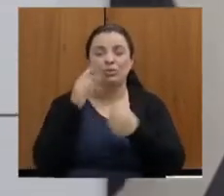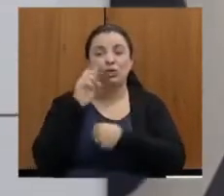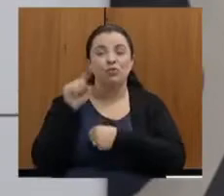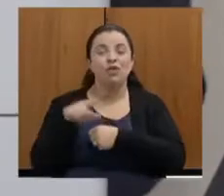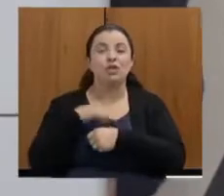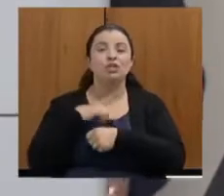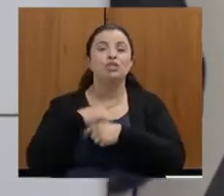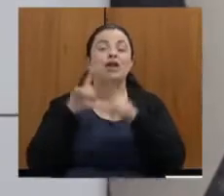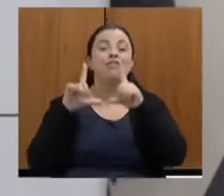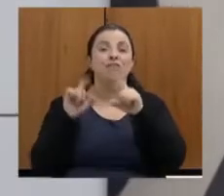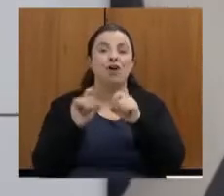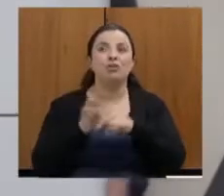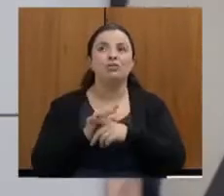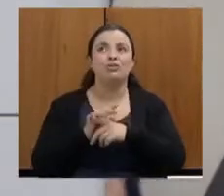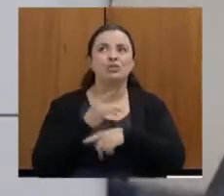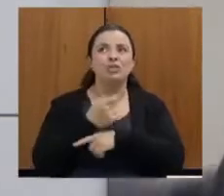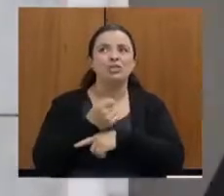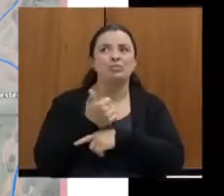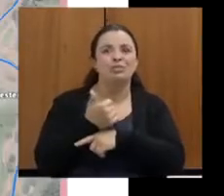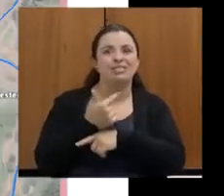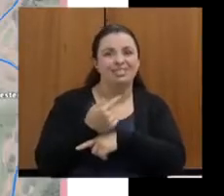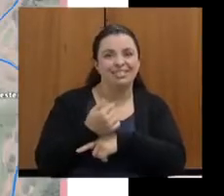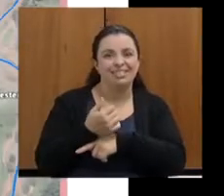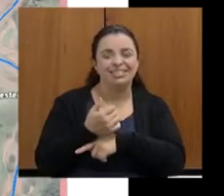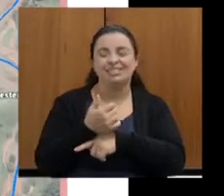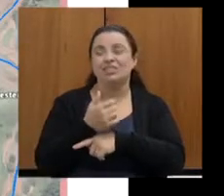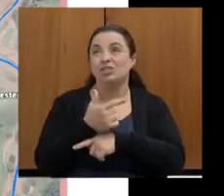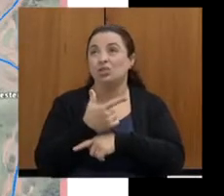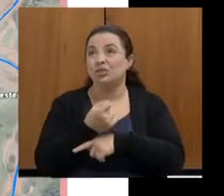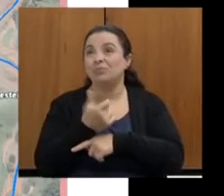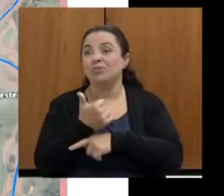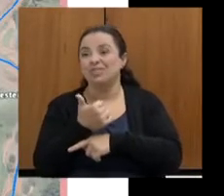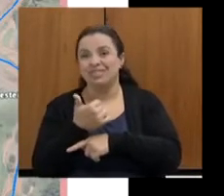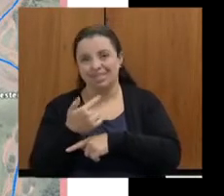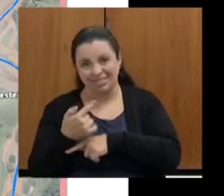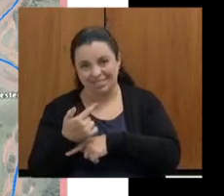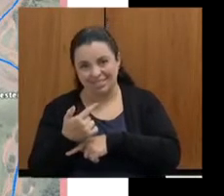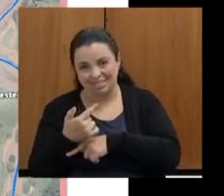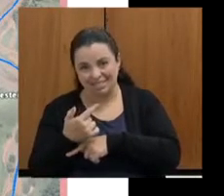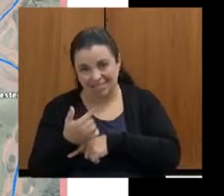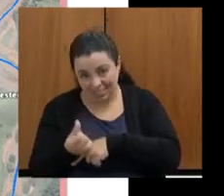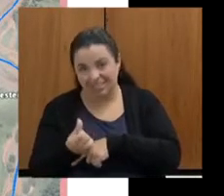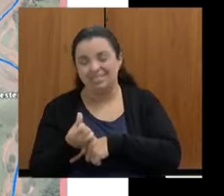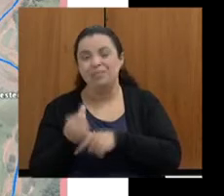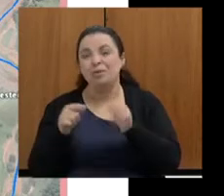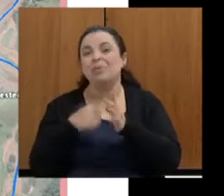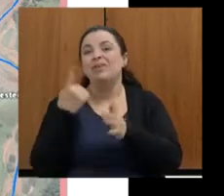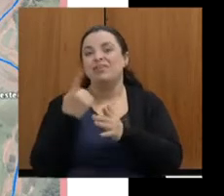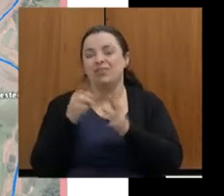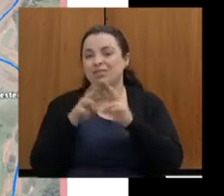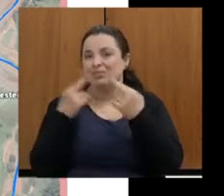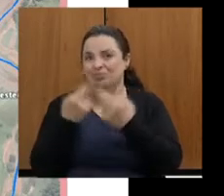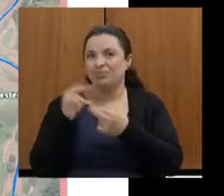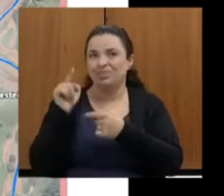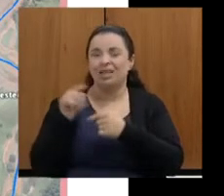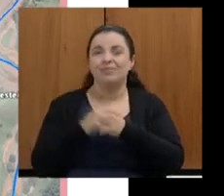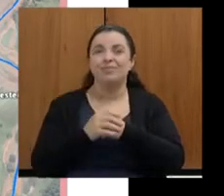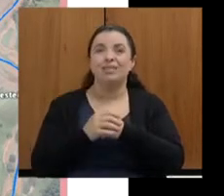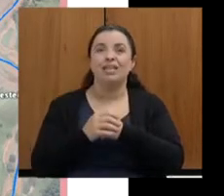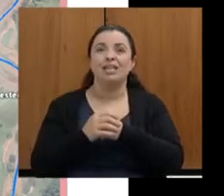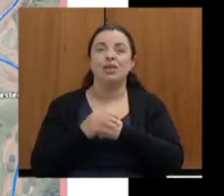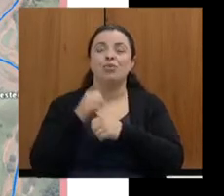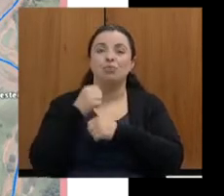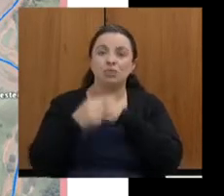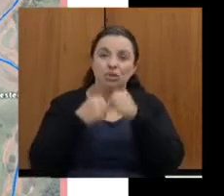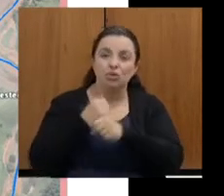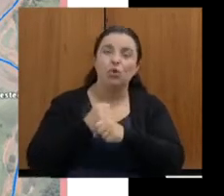desde a primeira vez que a gente se reuniu né no território e Enfim então eu vou trazendo aí a no ano essas